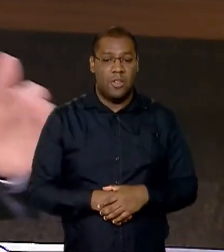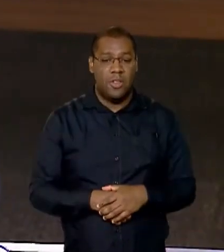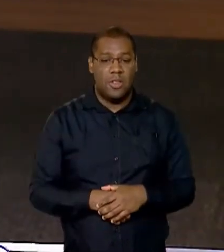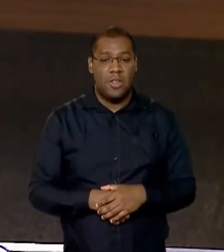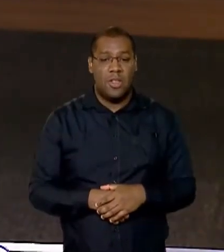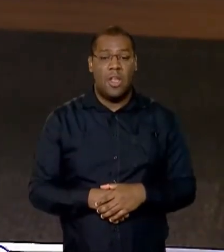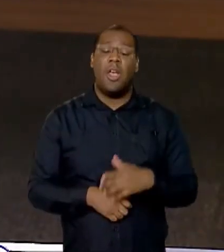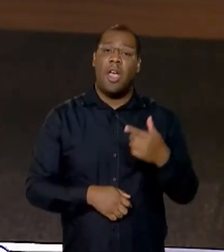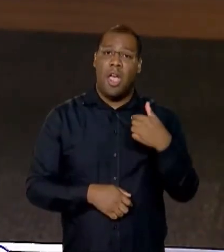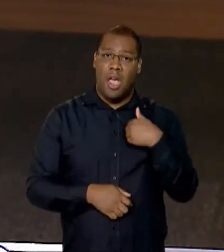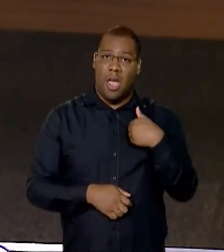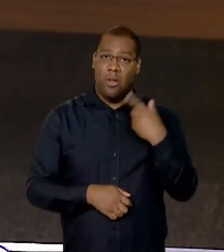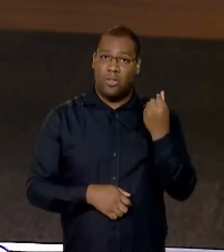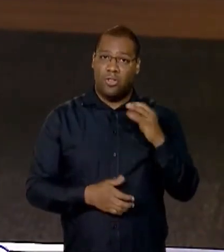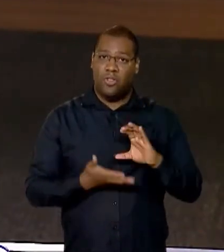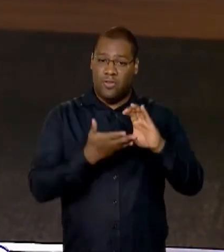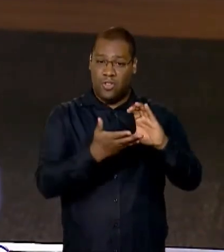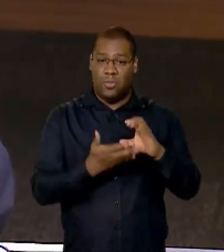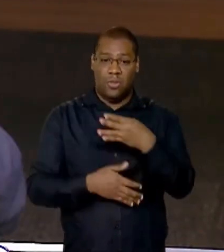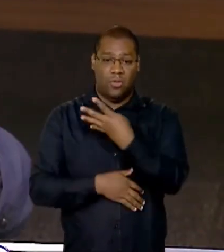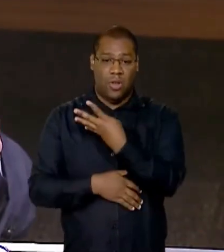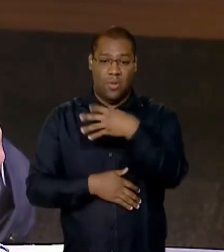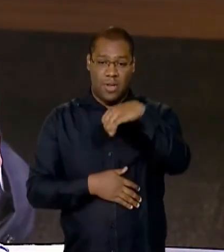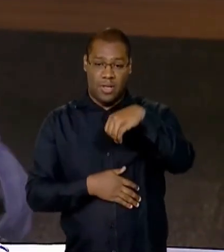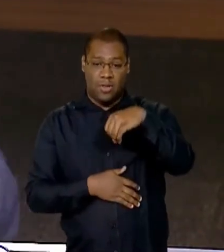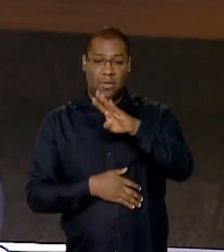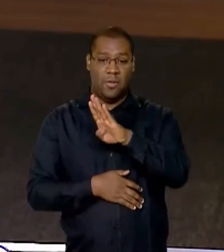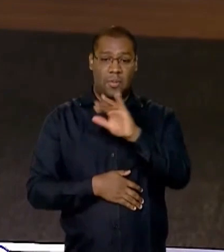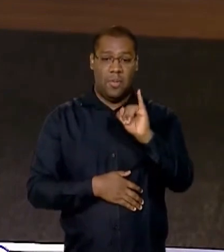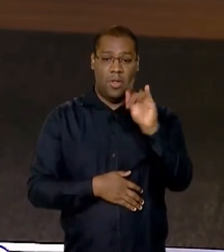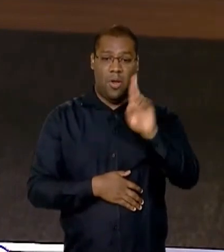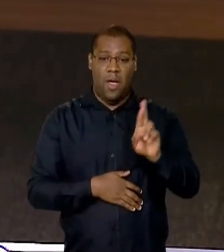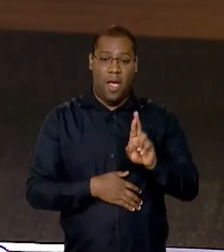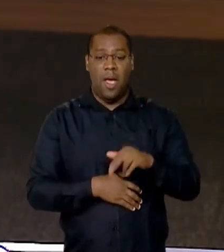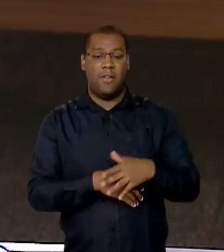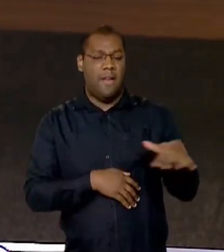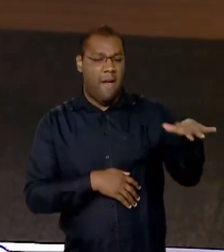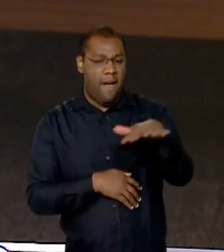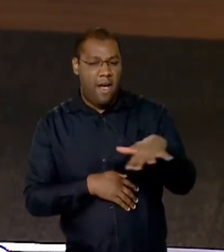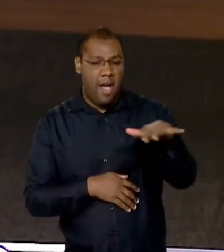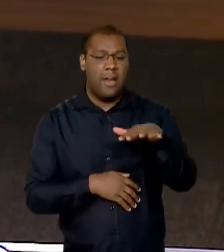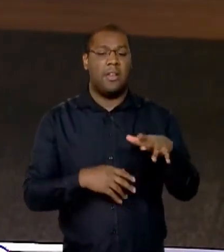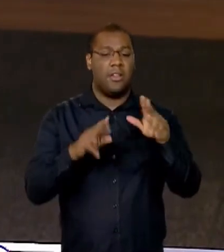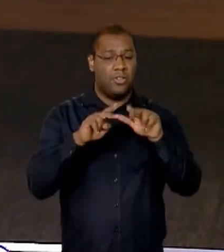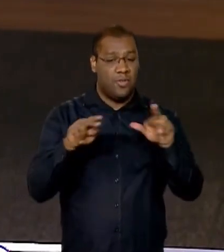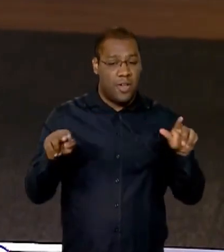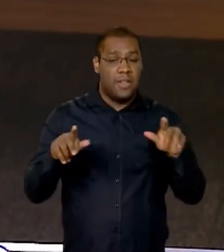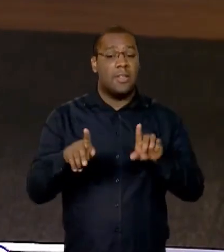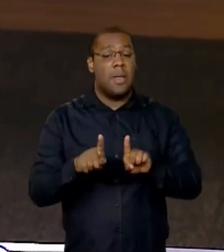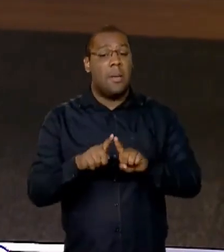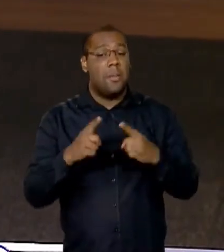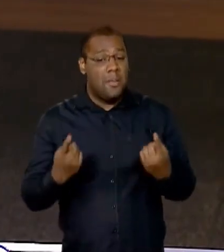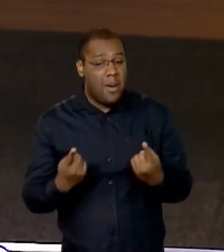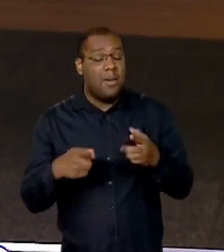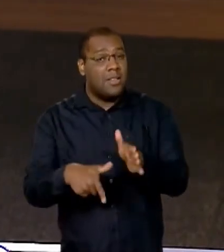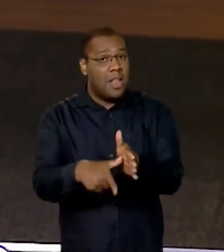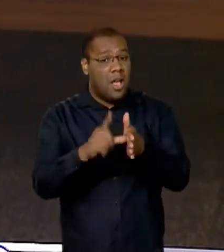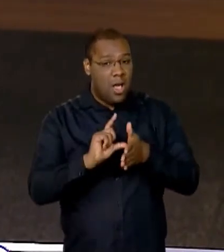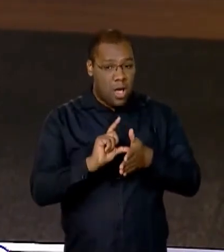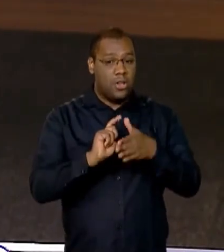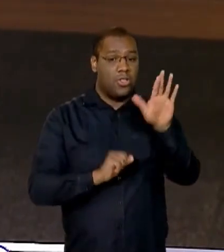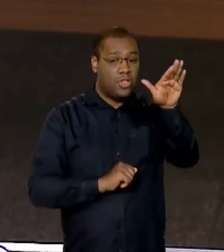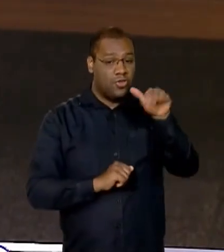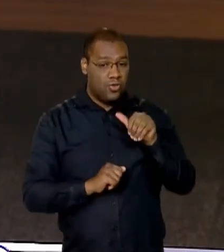para vários setores mas quando a gente fazia desoneração a gente chamava o movimento sindical e a gente fazia